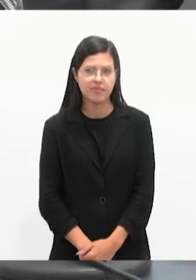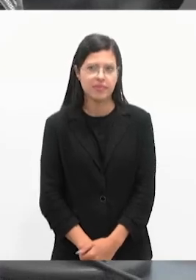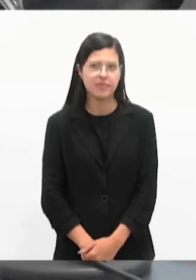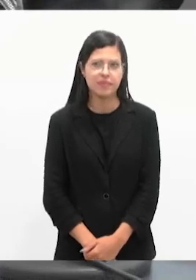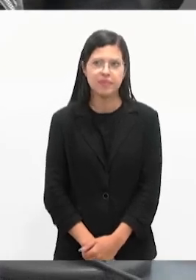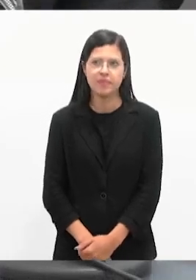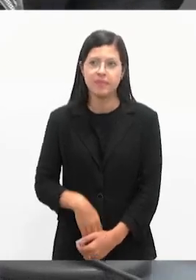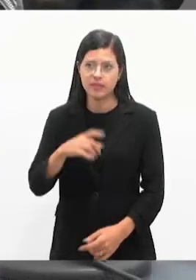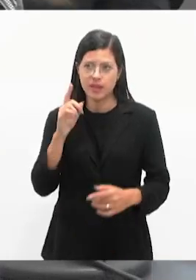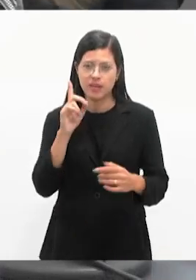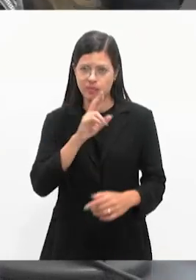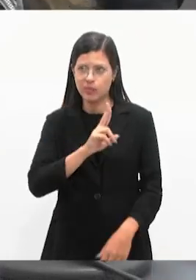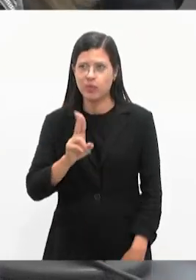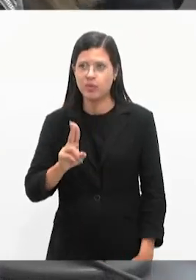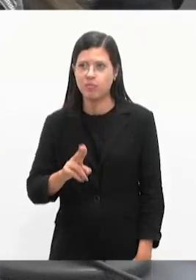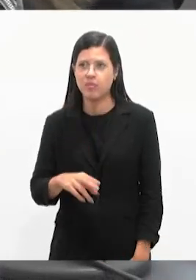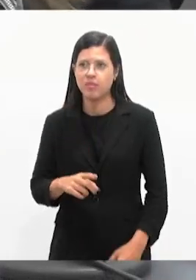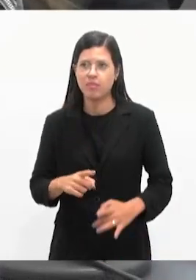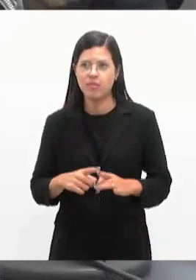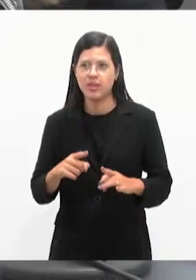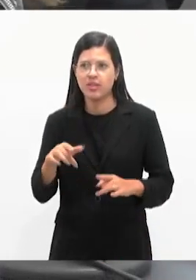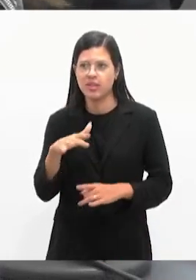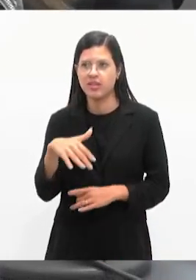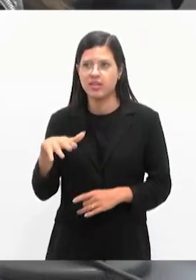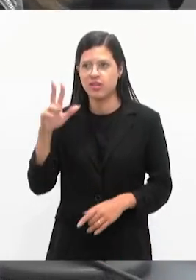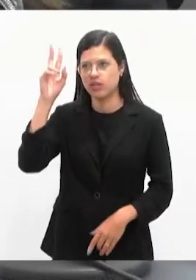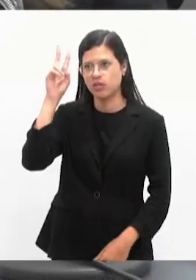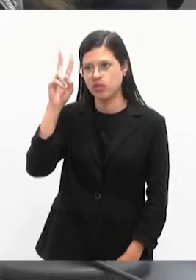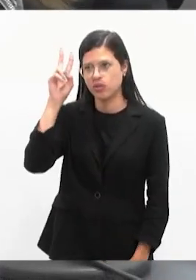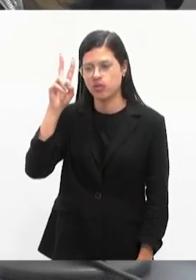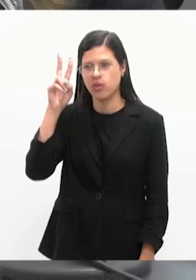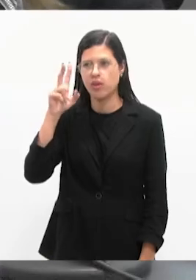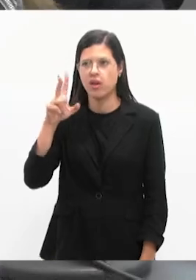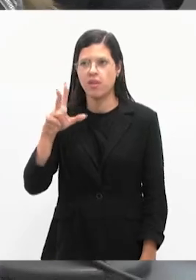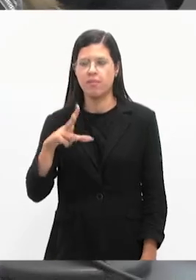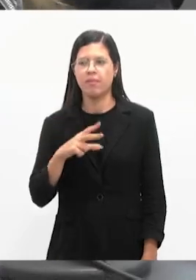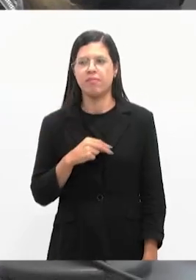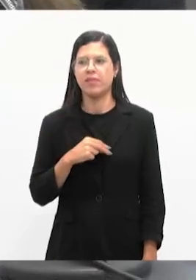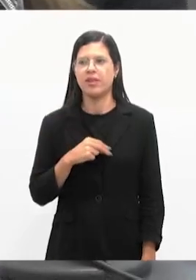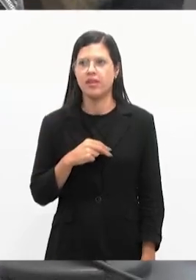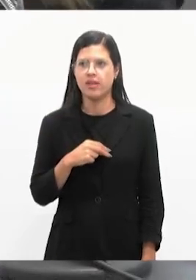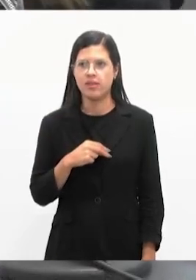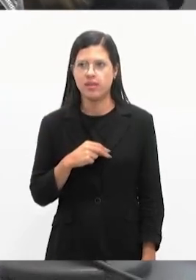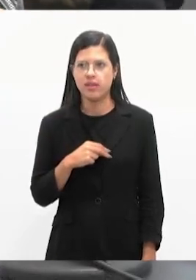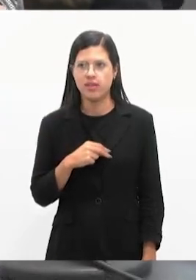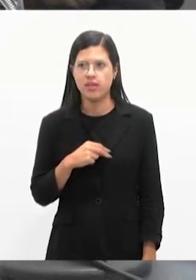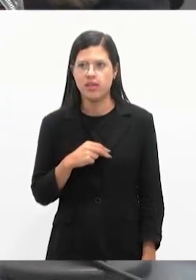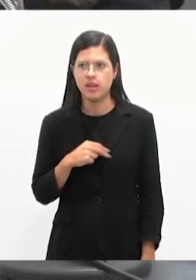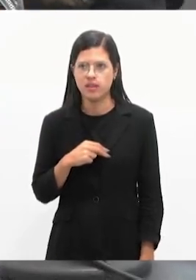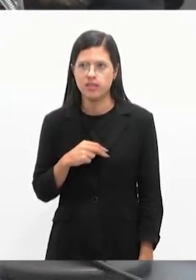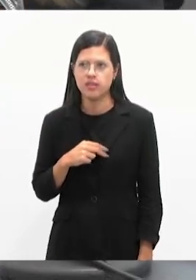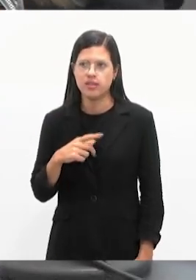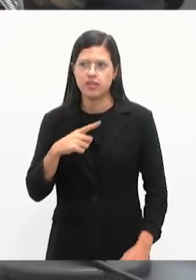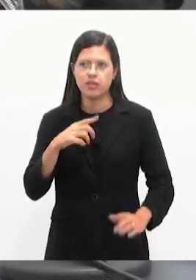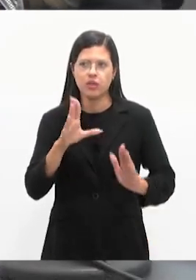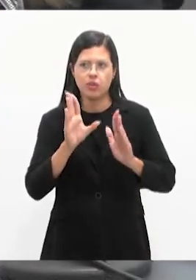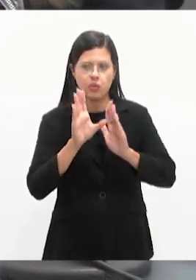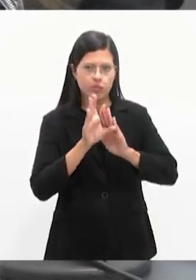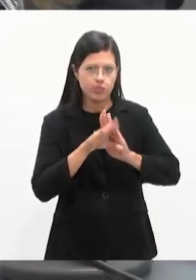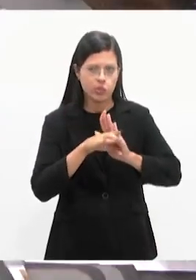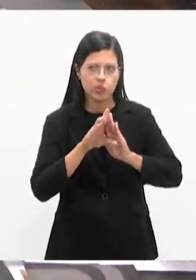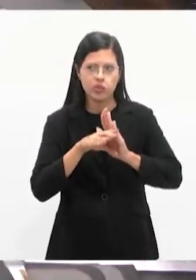bem, vamos em frente. Mas a parte histórica, sem sombra de dúvida, eu acho que merece mesmo definição, porque alguns